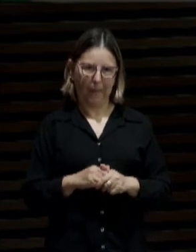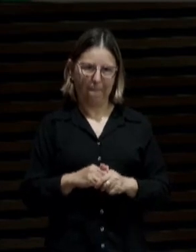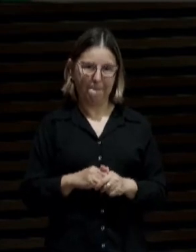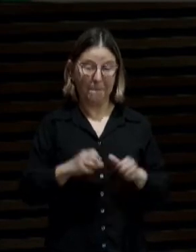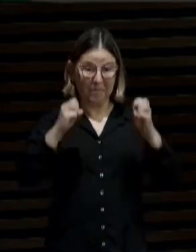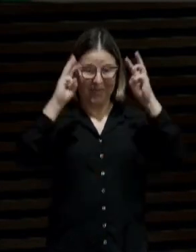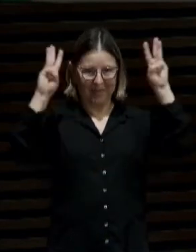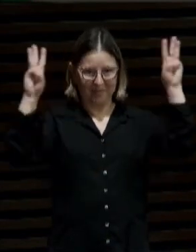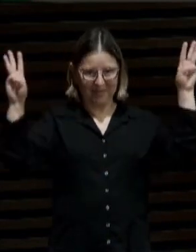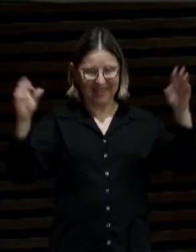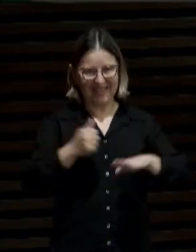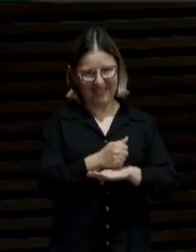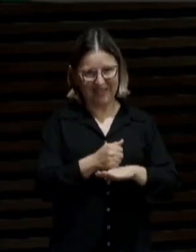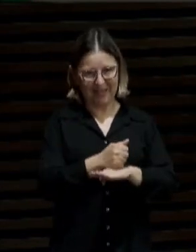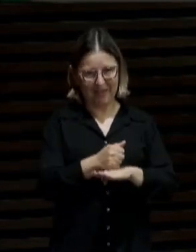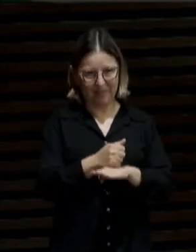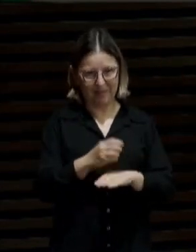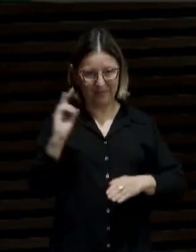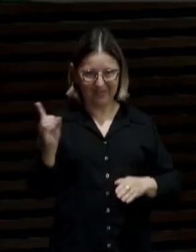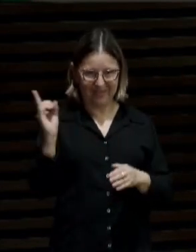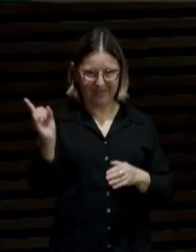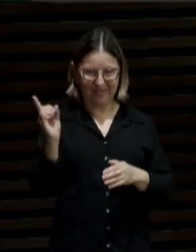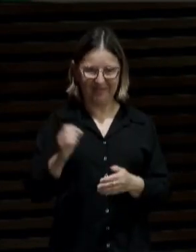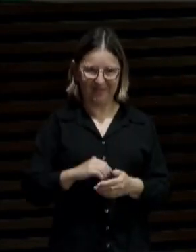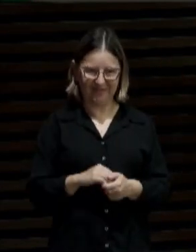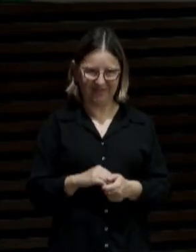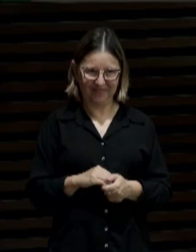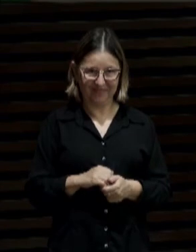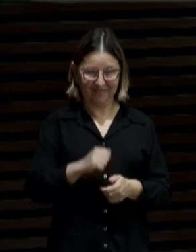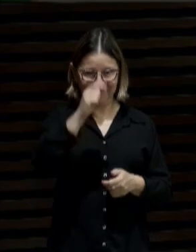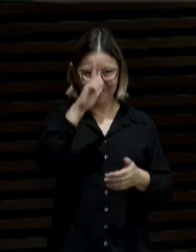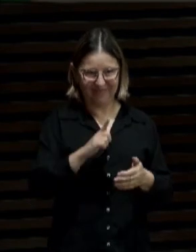Moisés, Abraão, Davi. E Gálatas